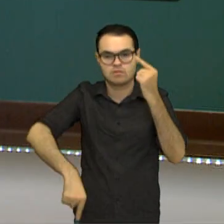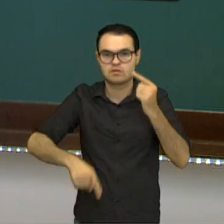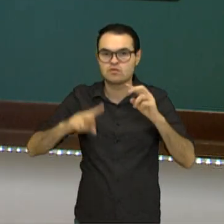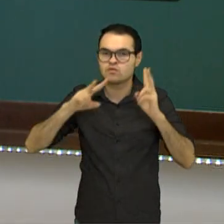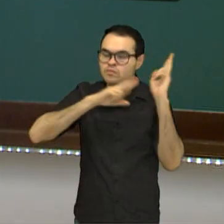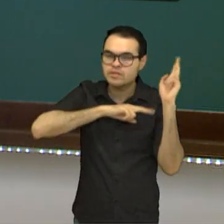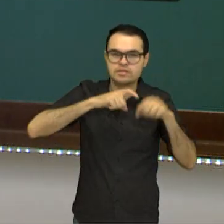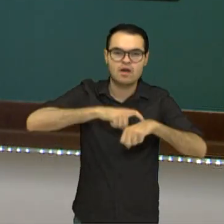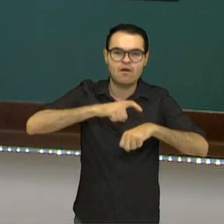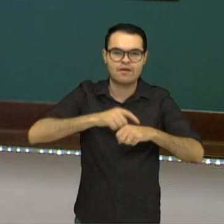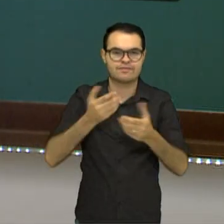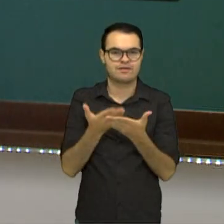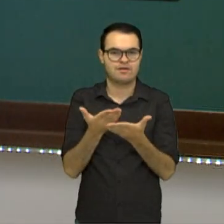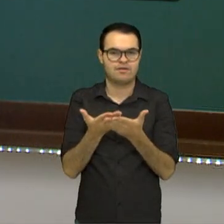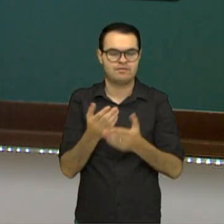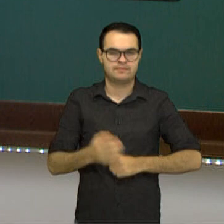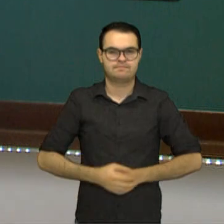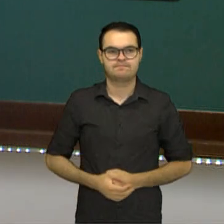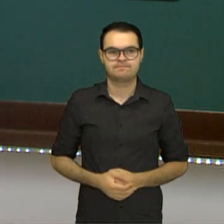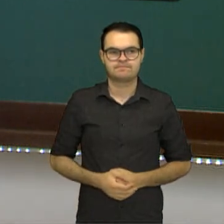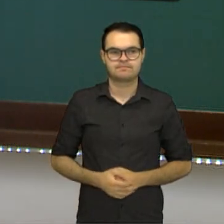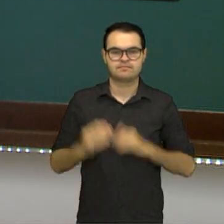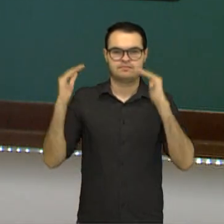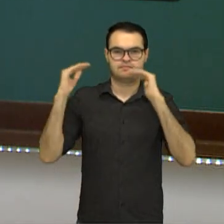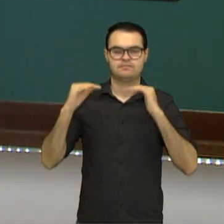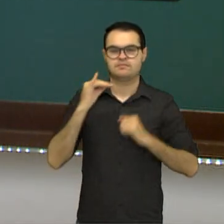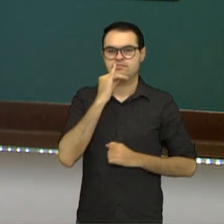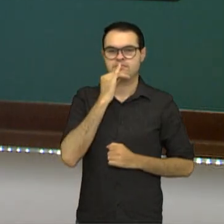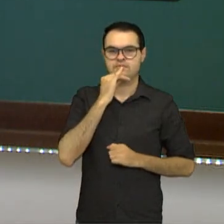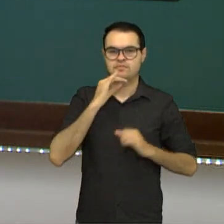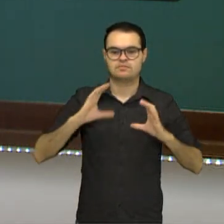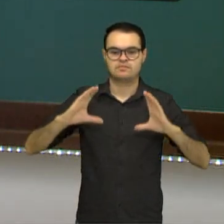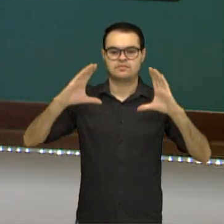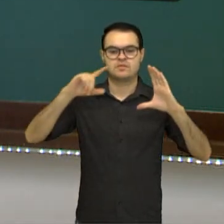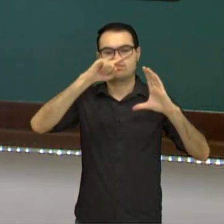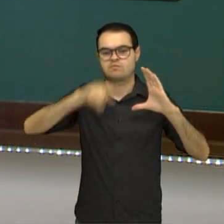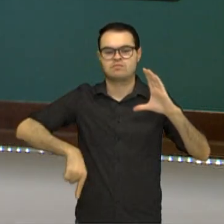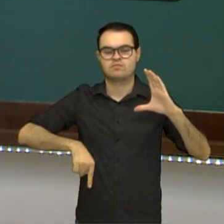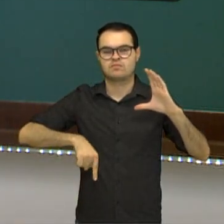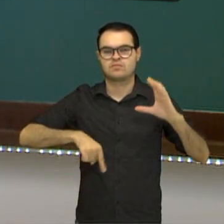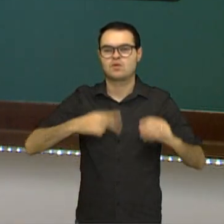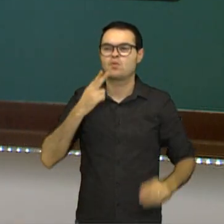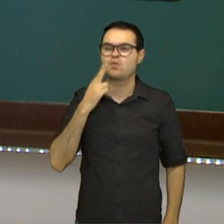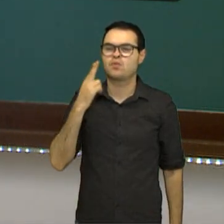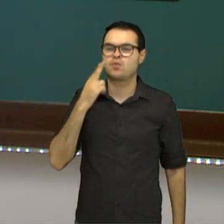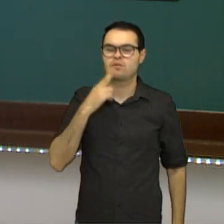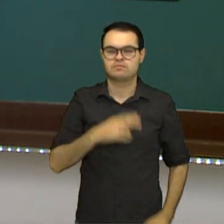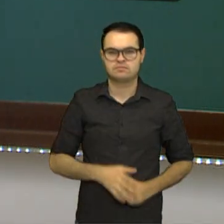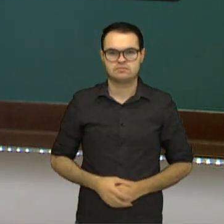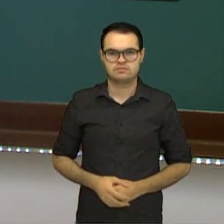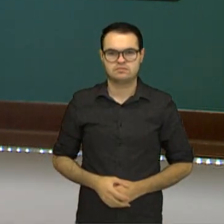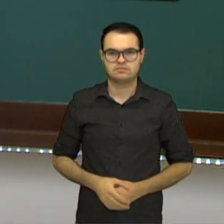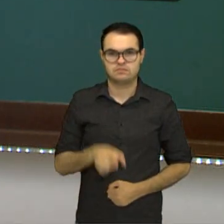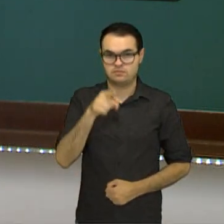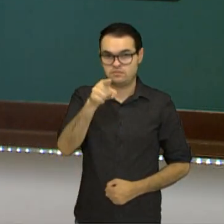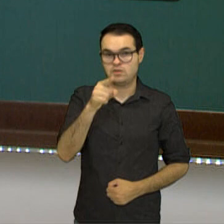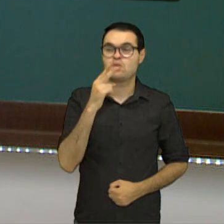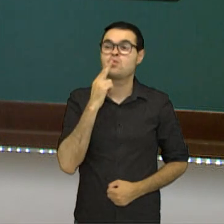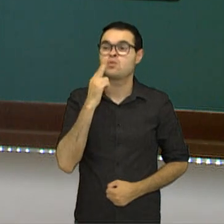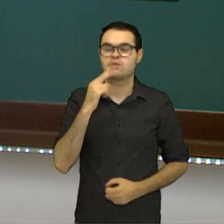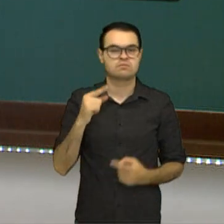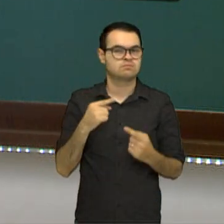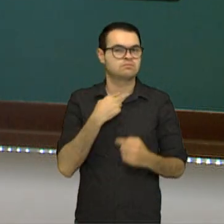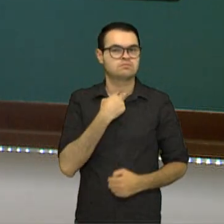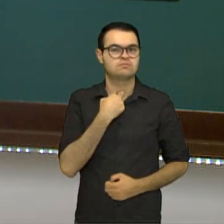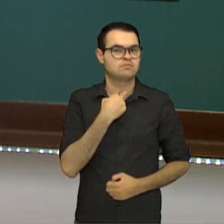aula. Segundo exemplo, nós temos uma placa de proibido fumar. You mustn't smoke. Você não